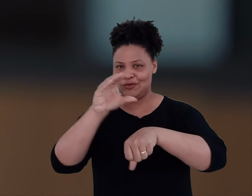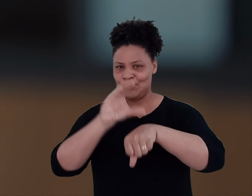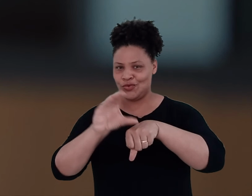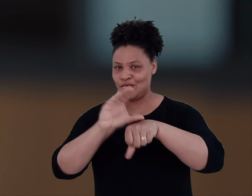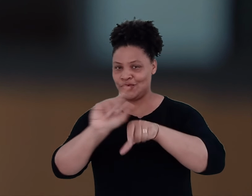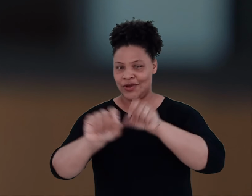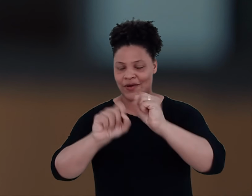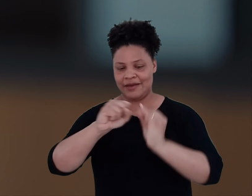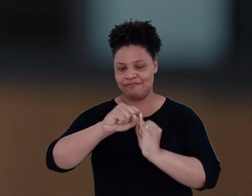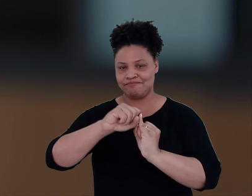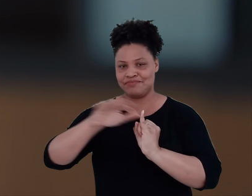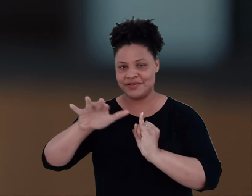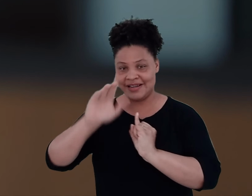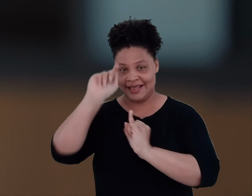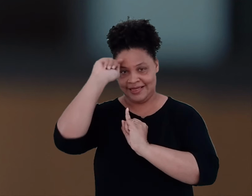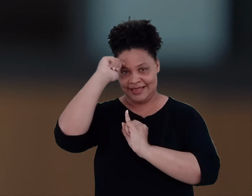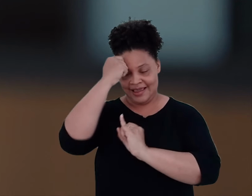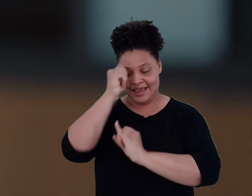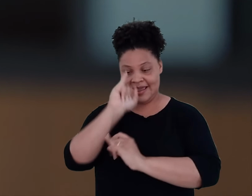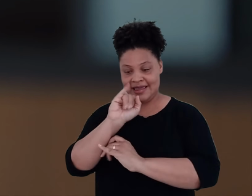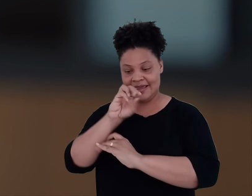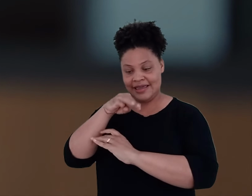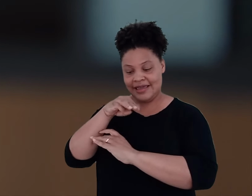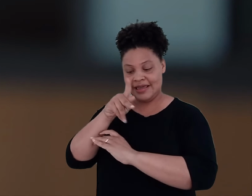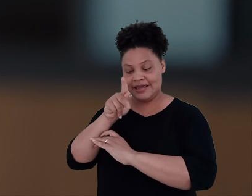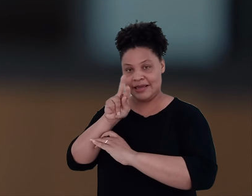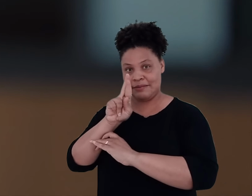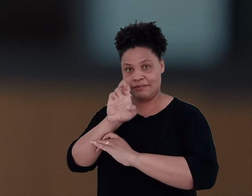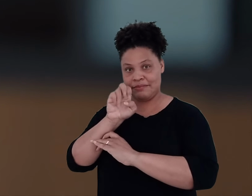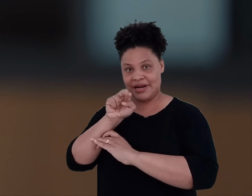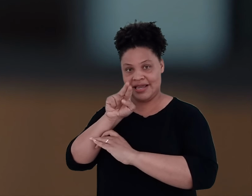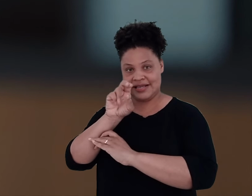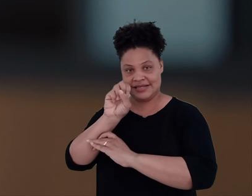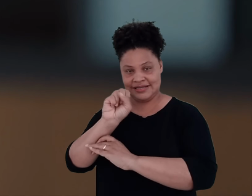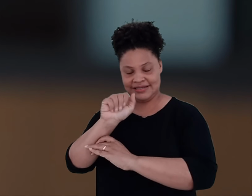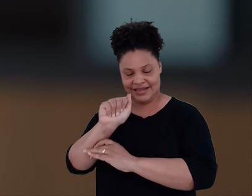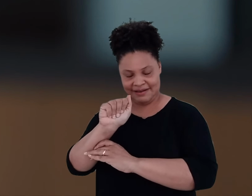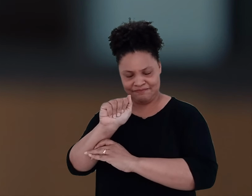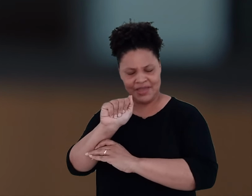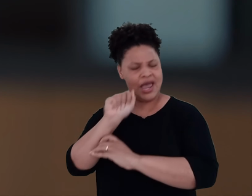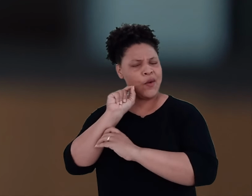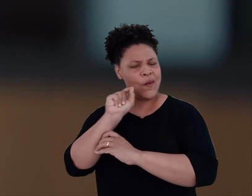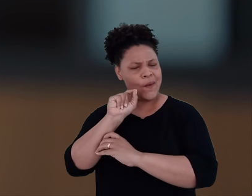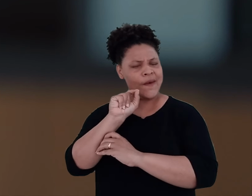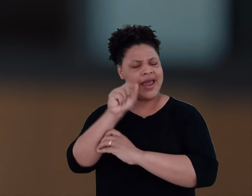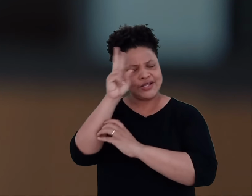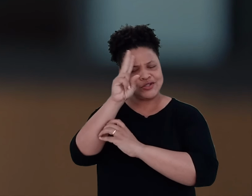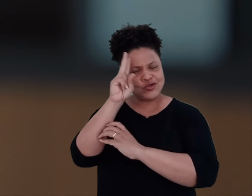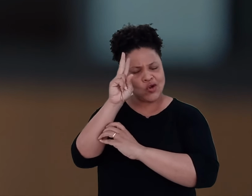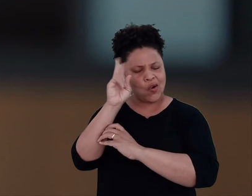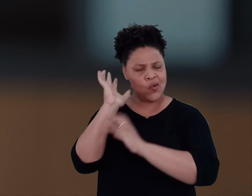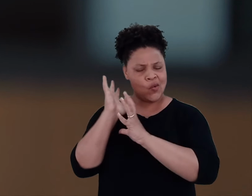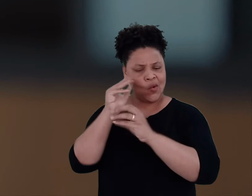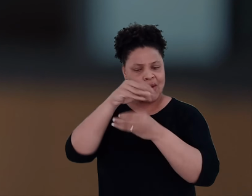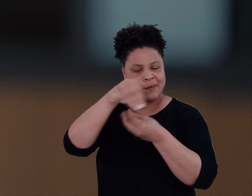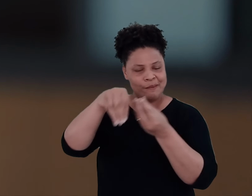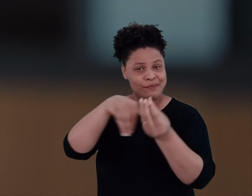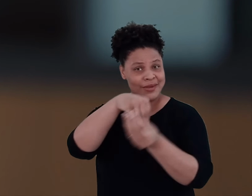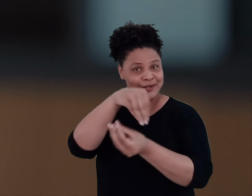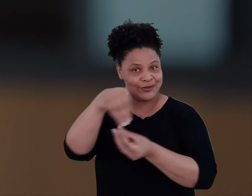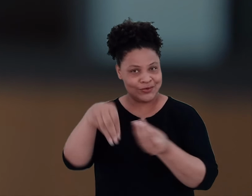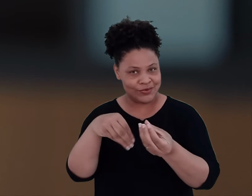é a imprensa negra. A história do povo negro se mistura com a história da imprensa. Mas antes de falar de como a imprensa